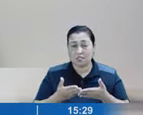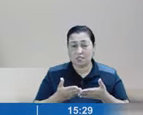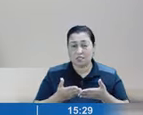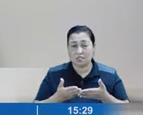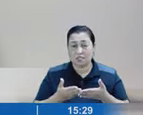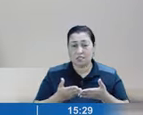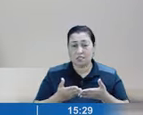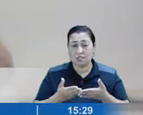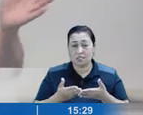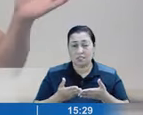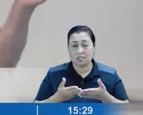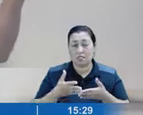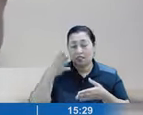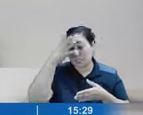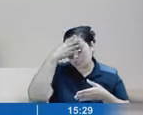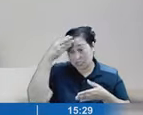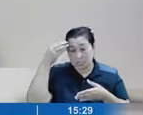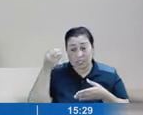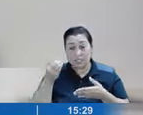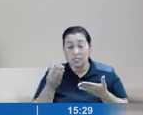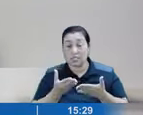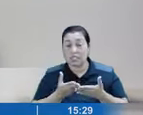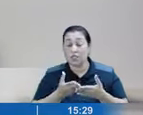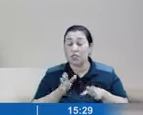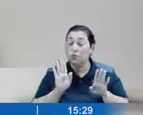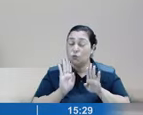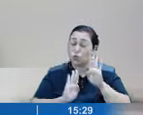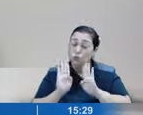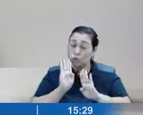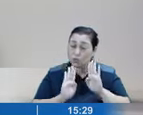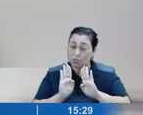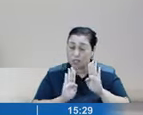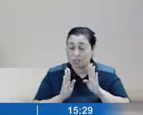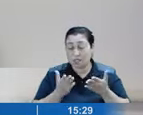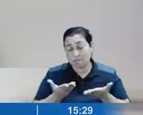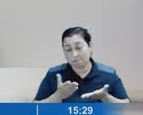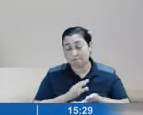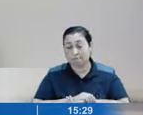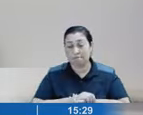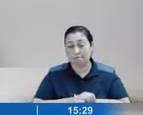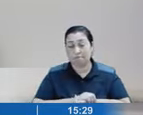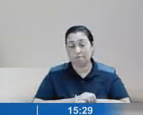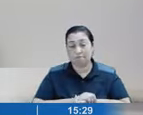e estão se esquecendo de outras doenças sexualmente transmissíveis, né?